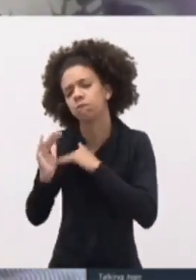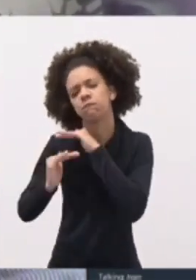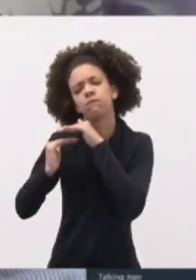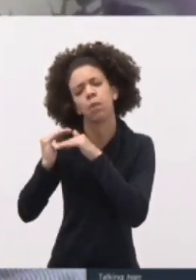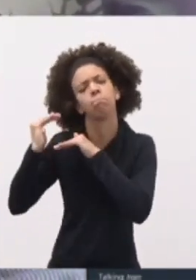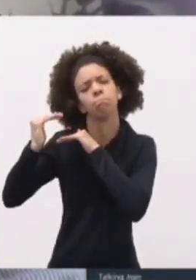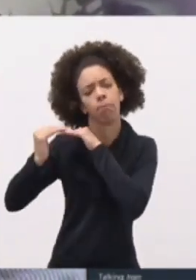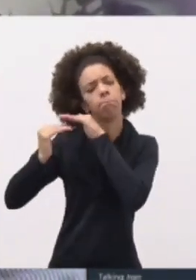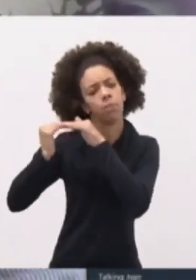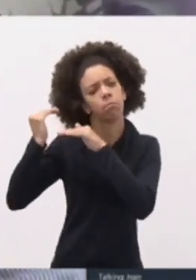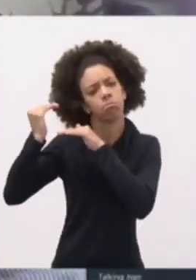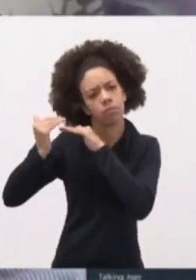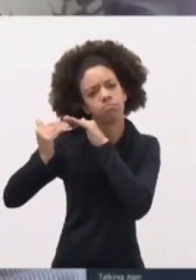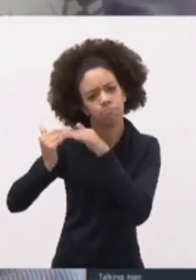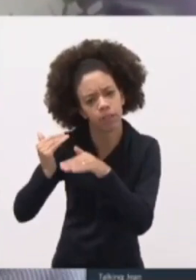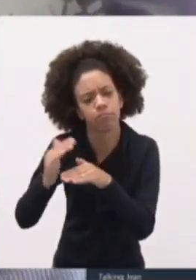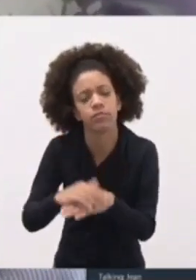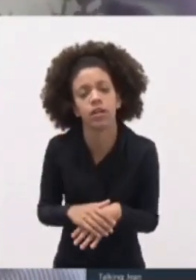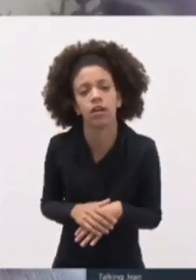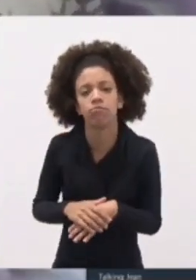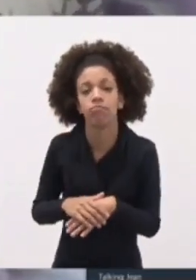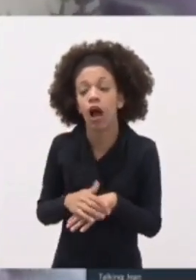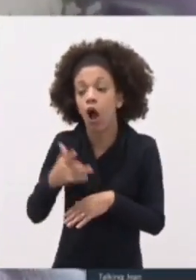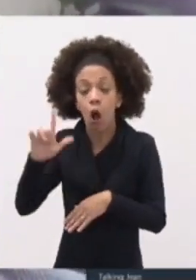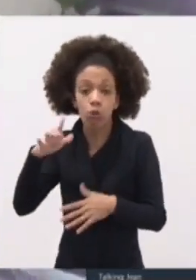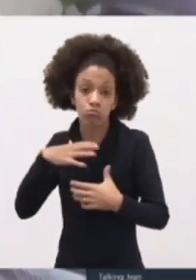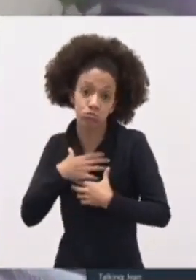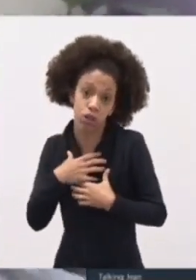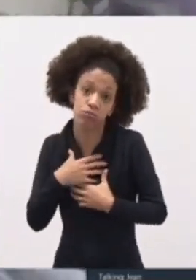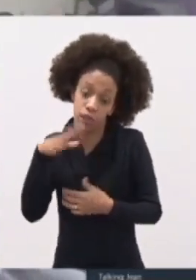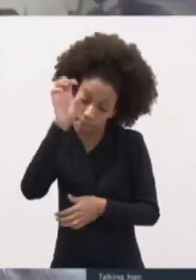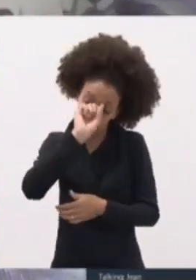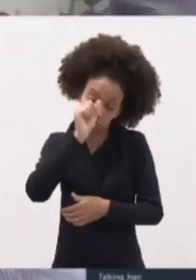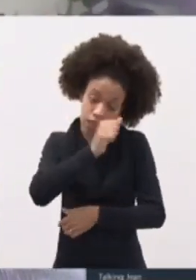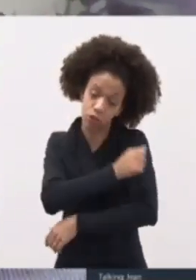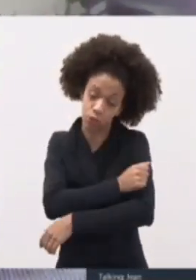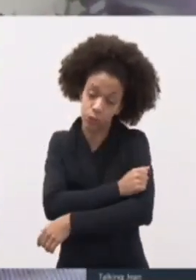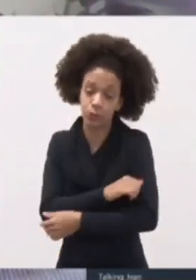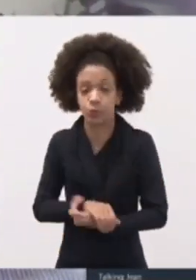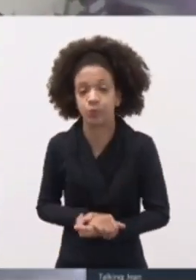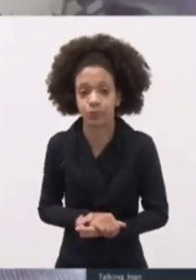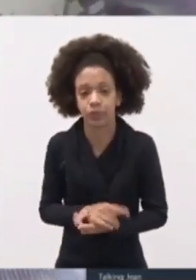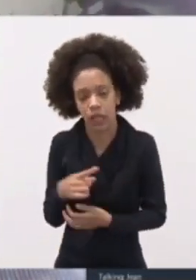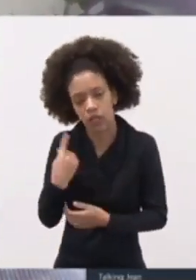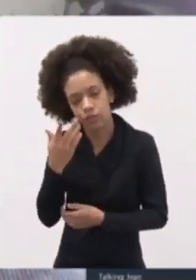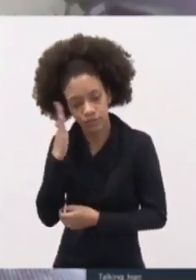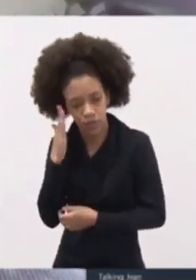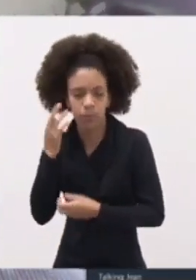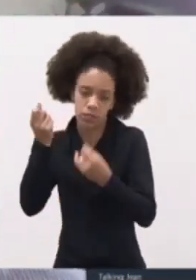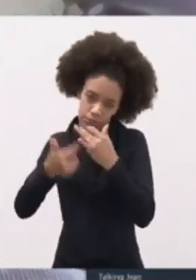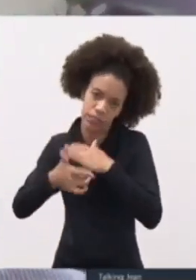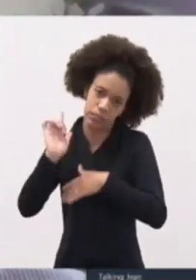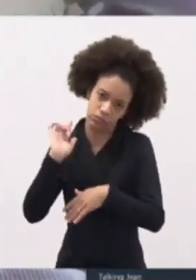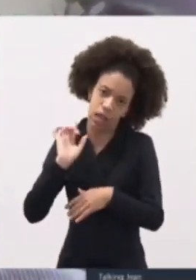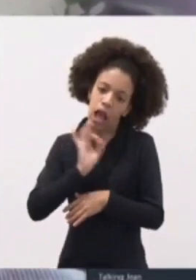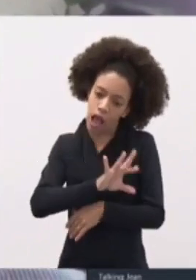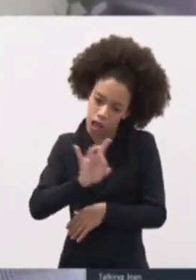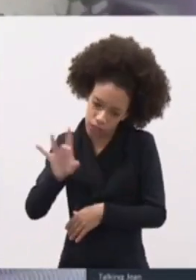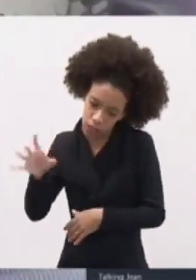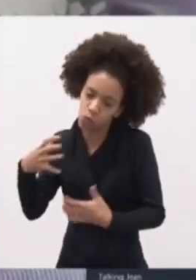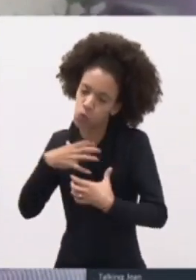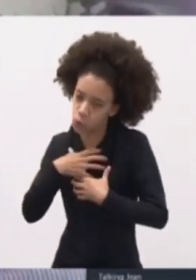mais propiciar outras formas de aprendizagem do seu aluno. A gente sabe, como eu comentei, cada um aprende de um jeito.